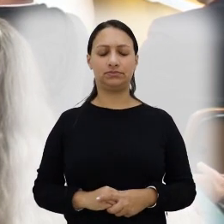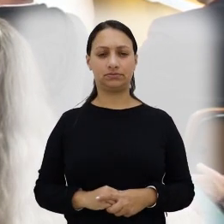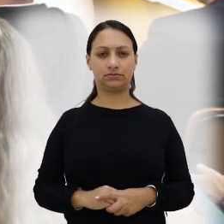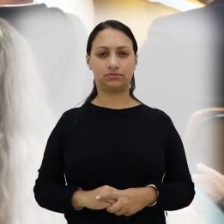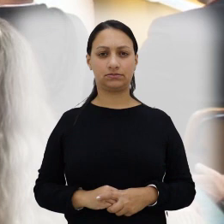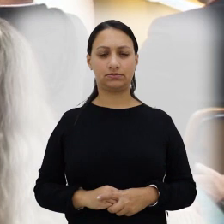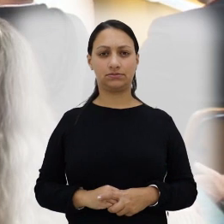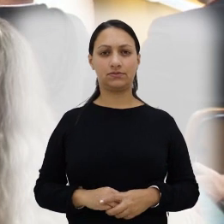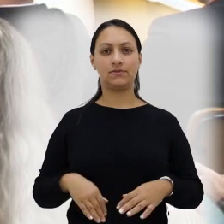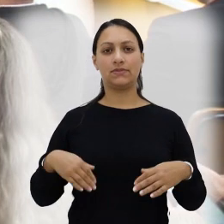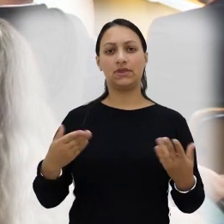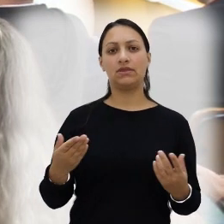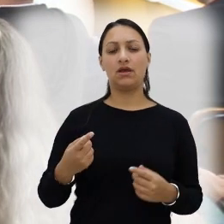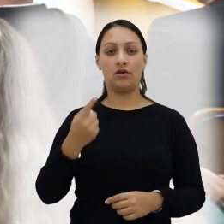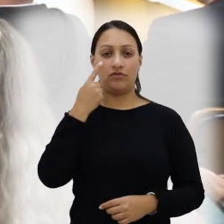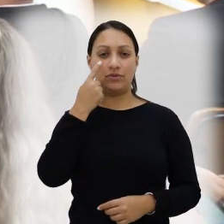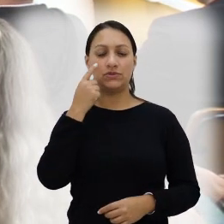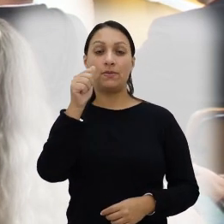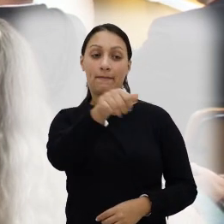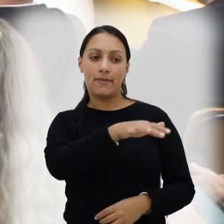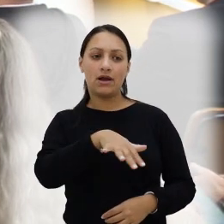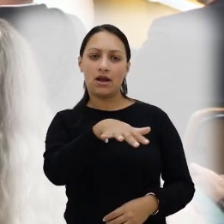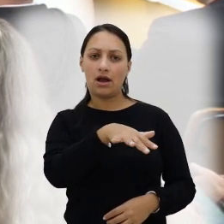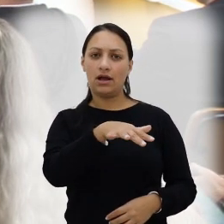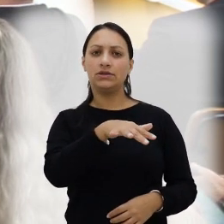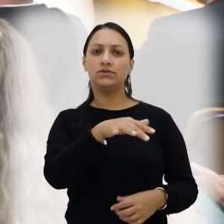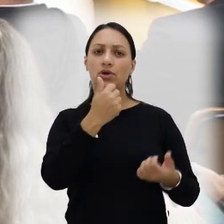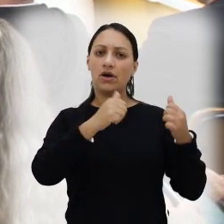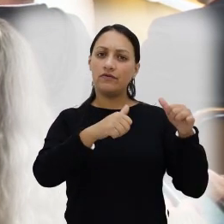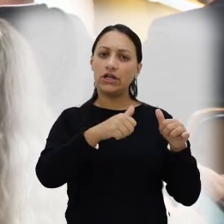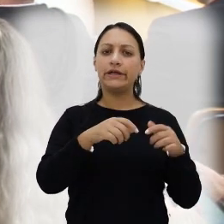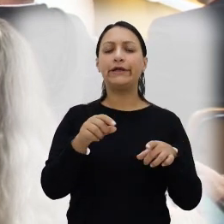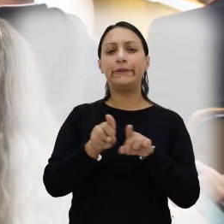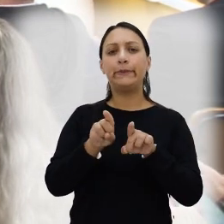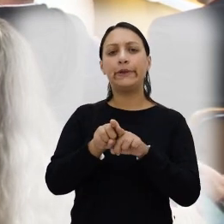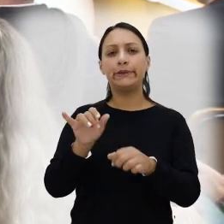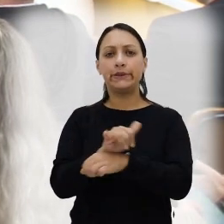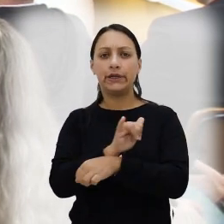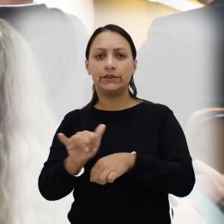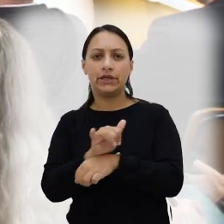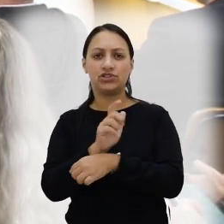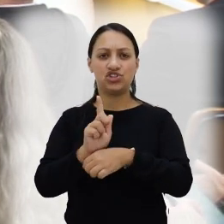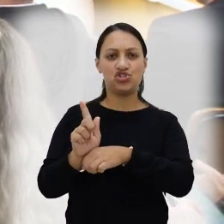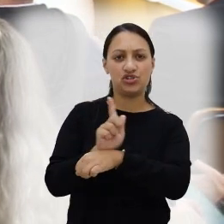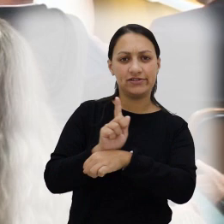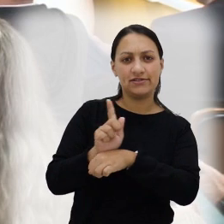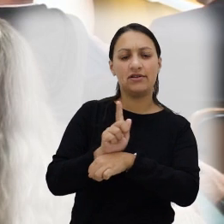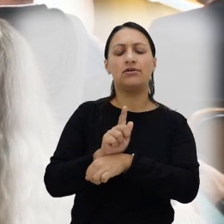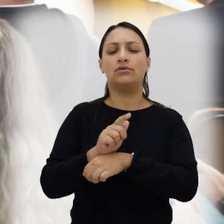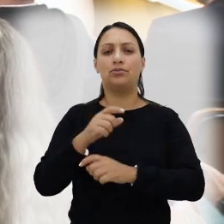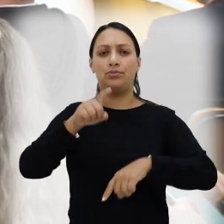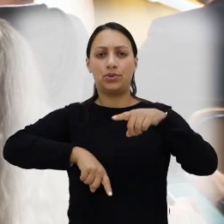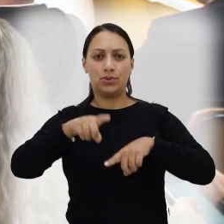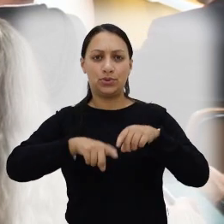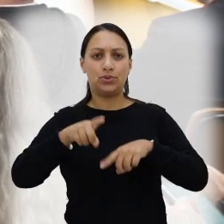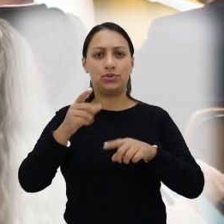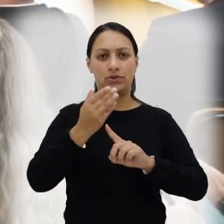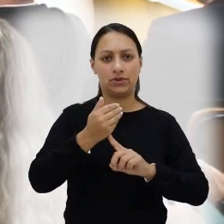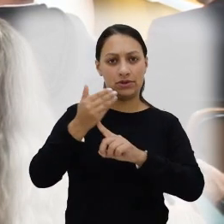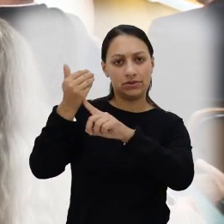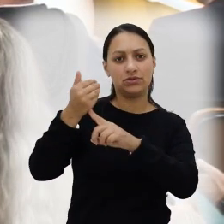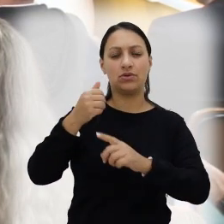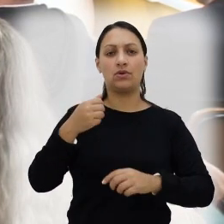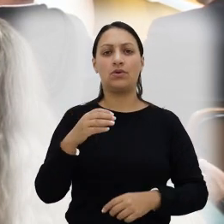gente avalia aspectos relacionados a mercado, estratégia e gestão, produtos e tecnologia, comercial